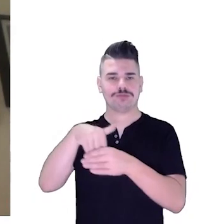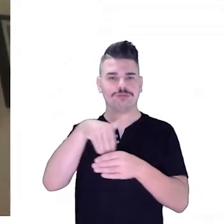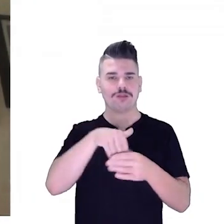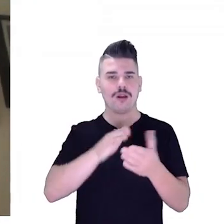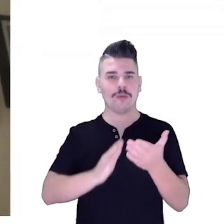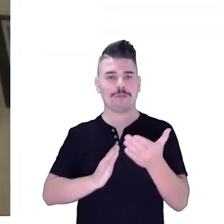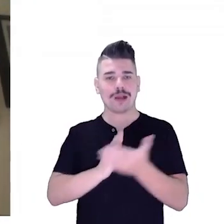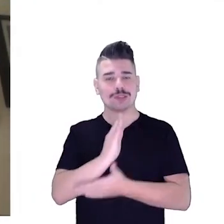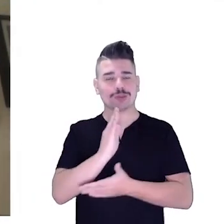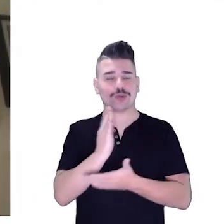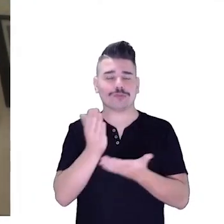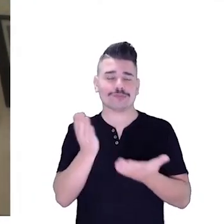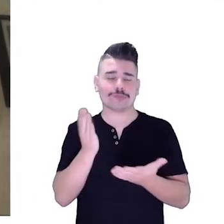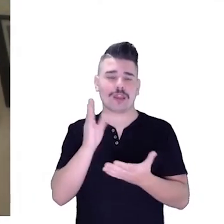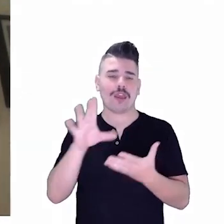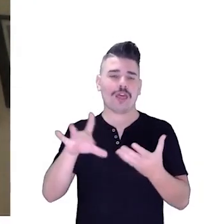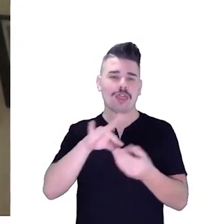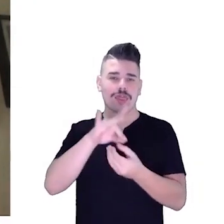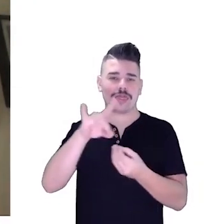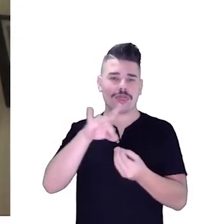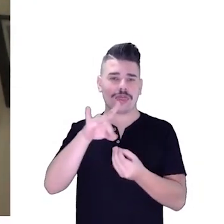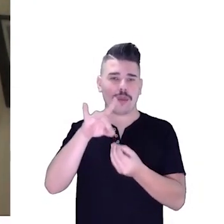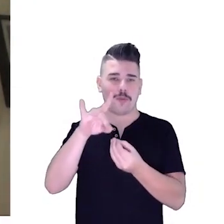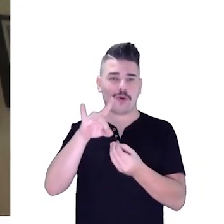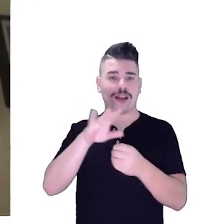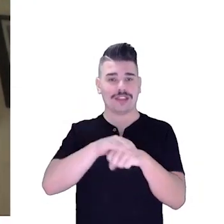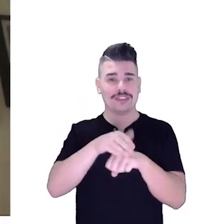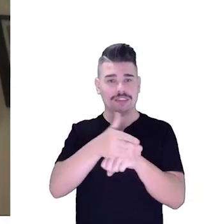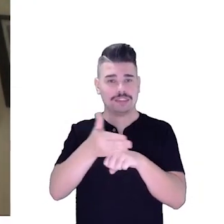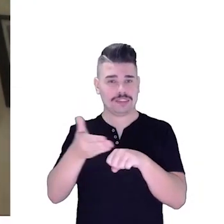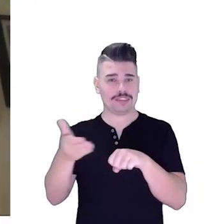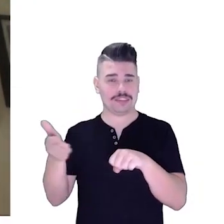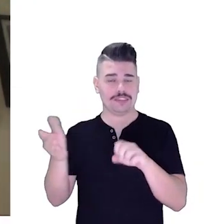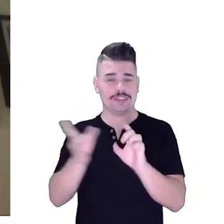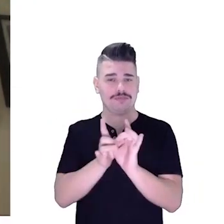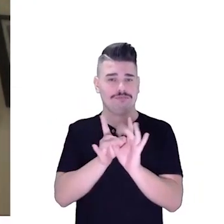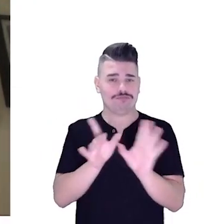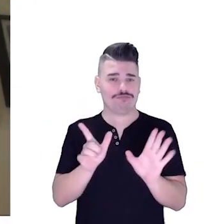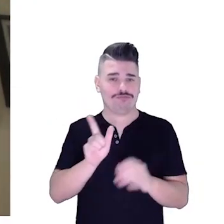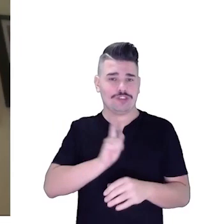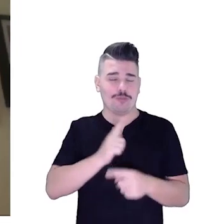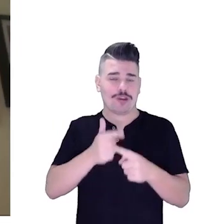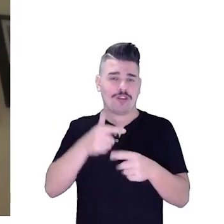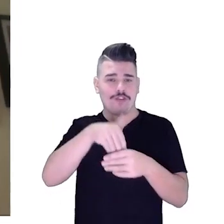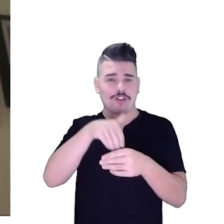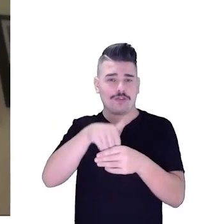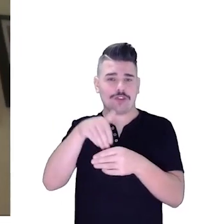presidente eleito por vias democráticas, né, de acordo